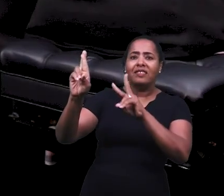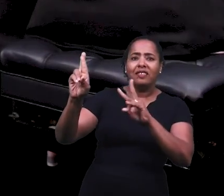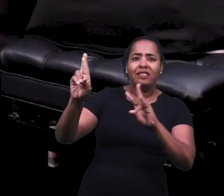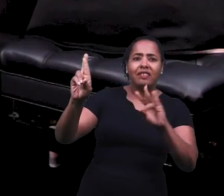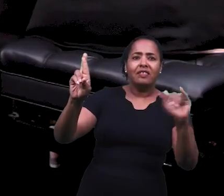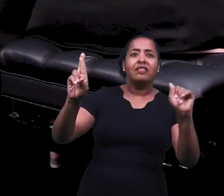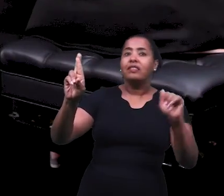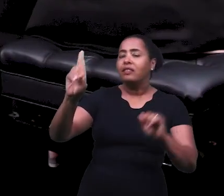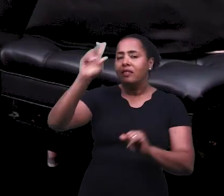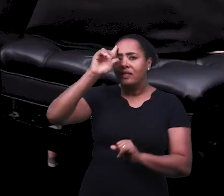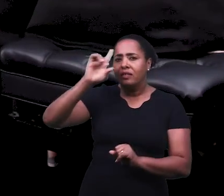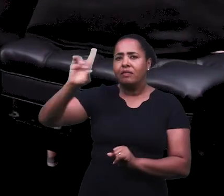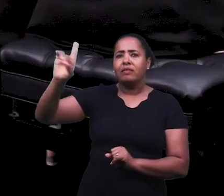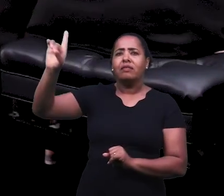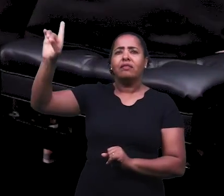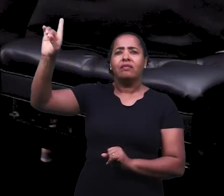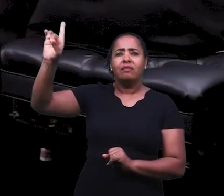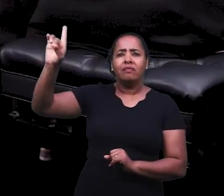venha,